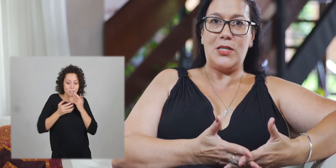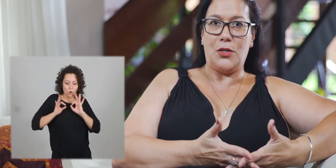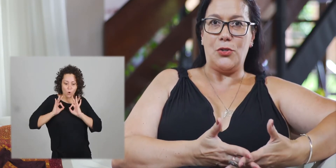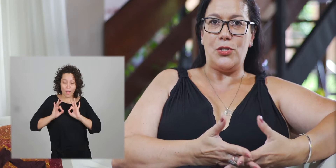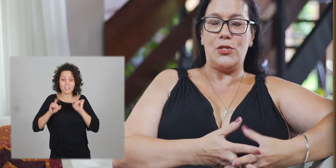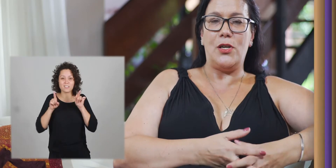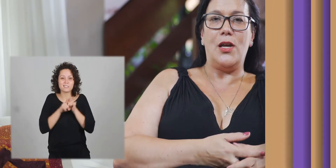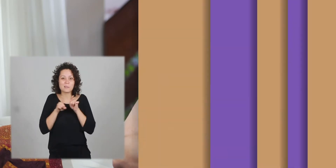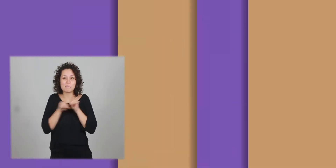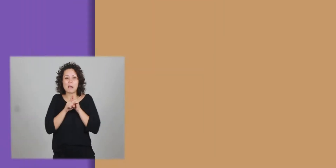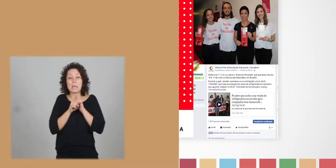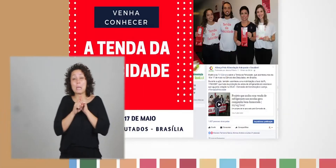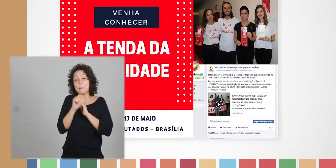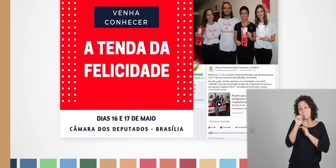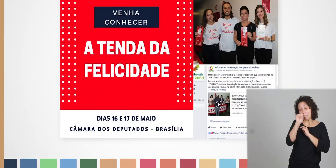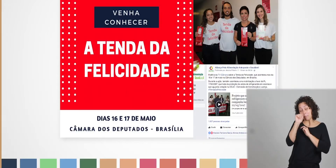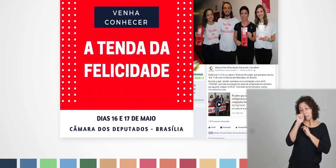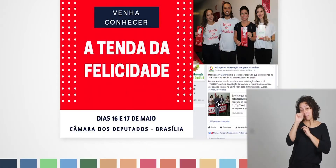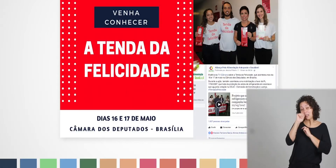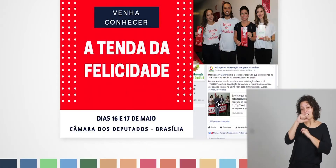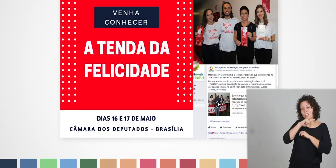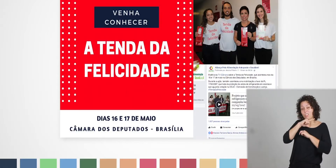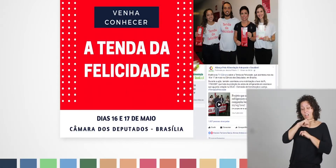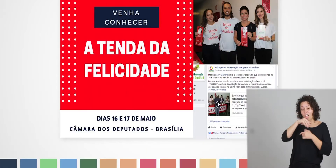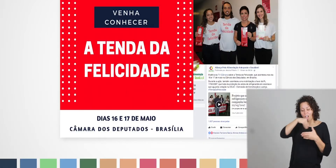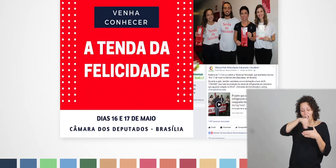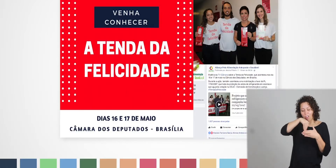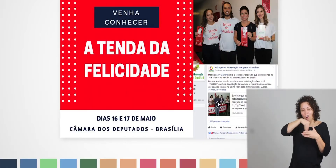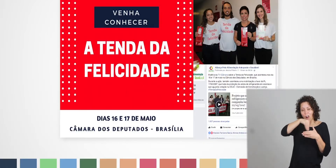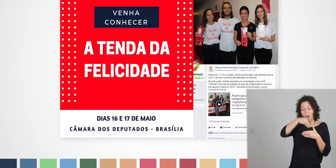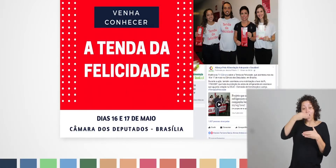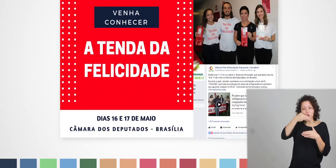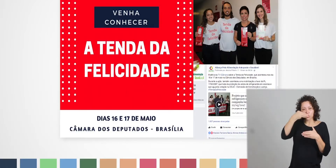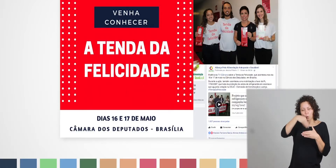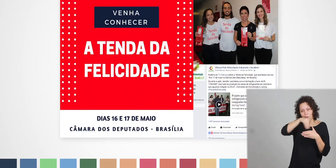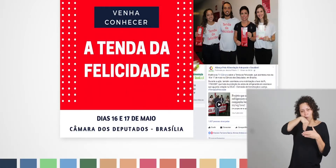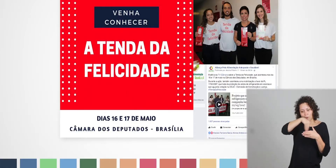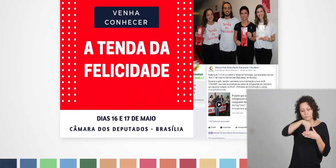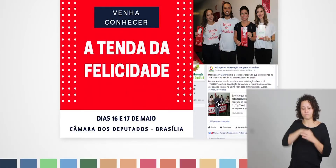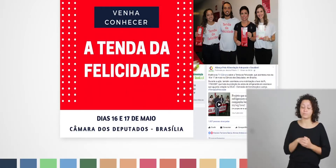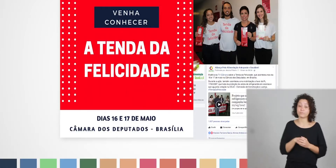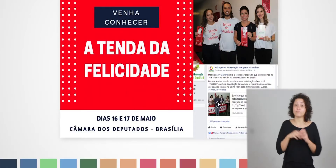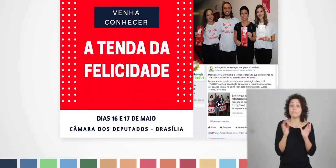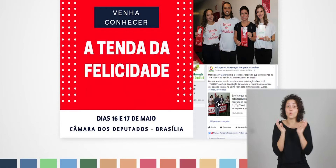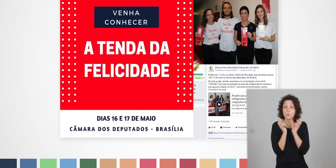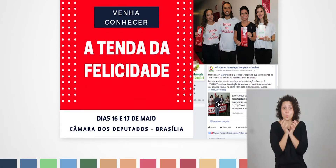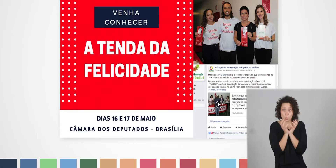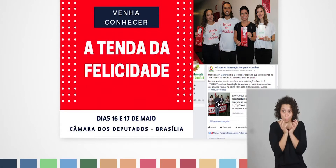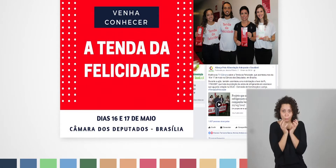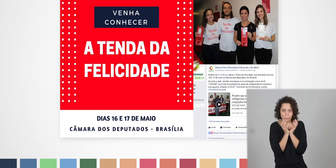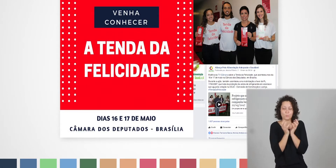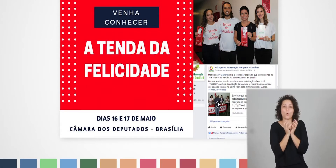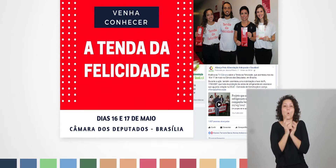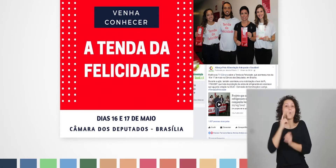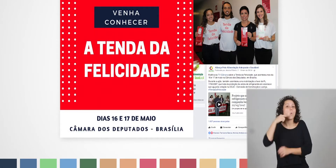dos adoçantes. Então, esse grupo de advogados e nutricionistas instalou essa tenda na